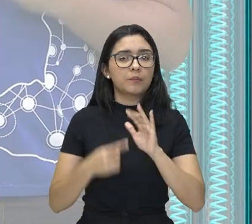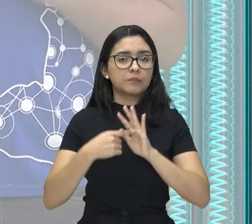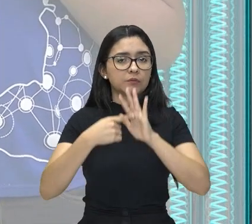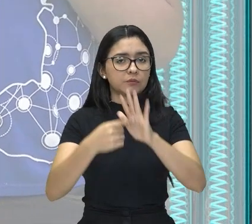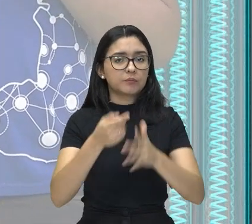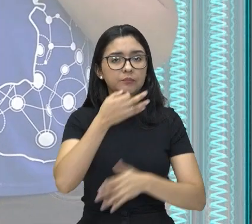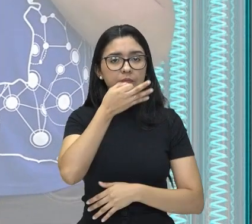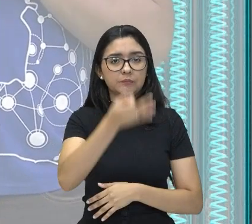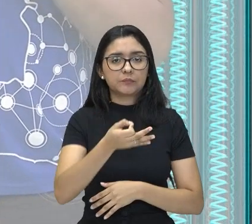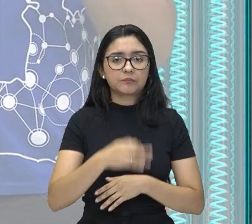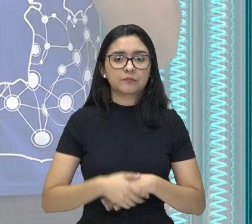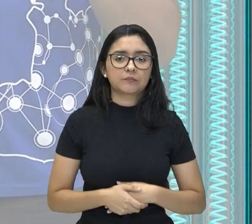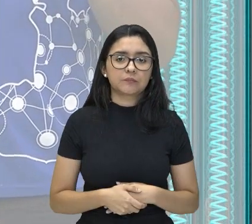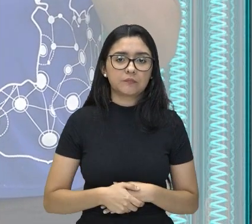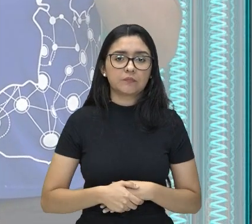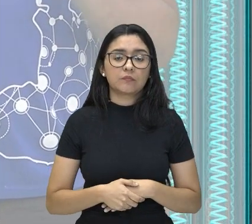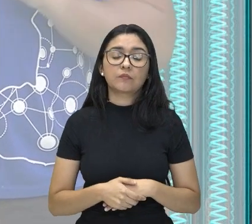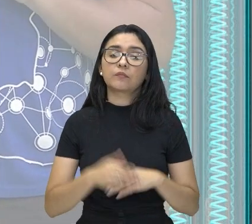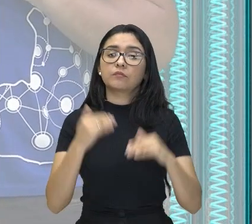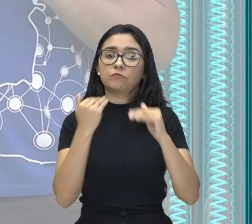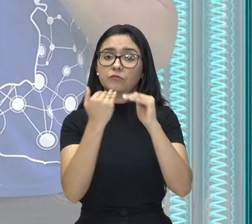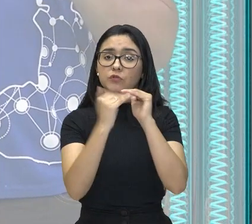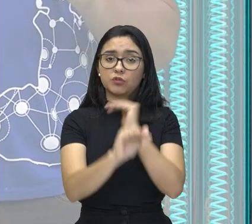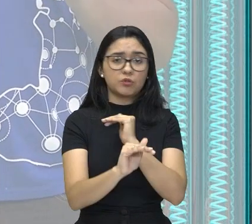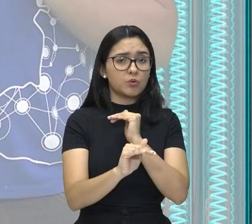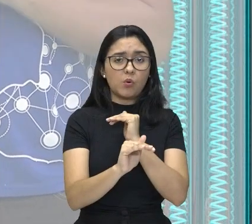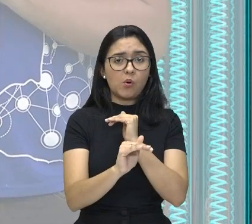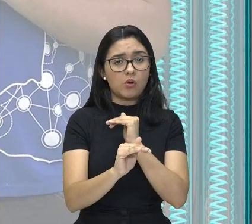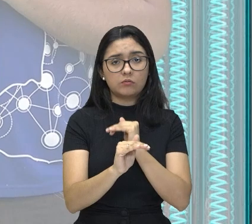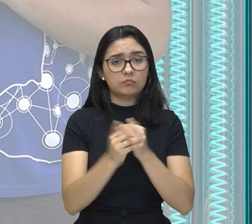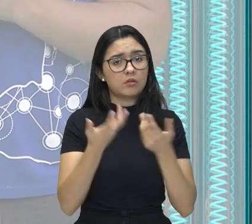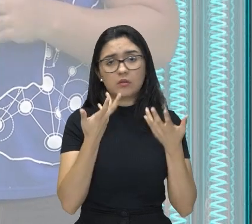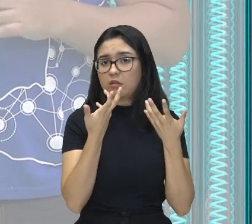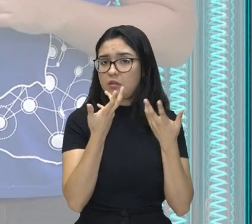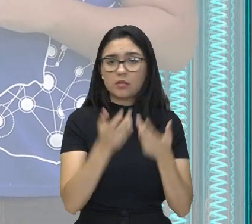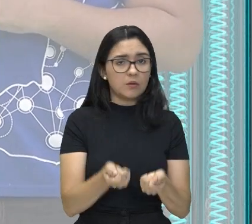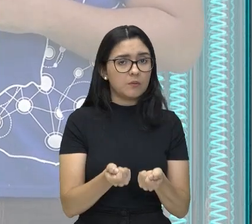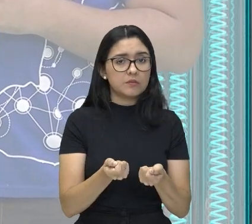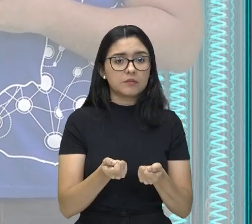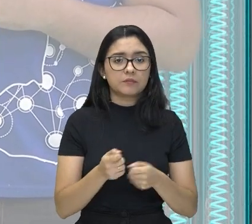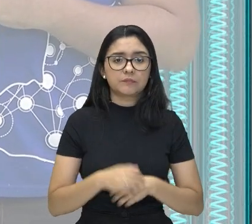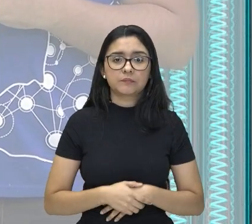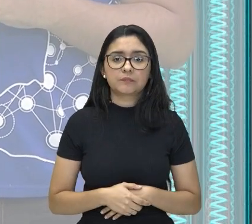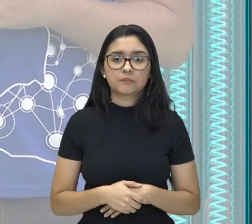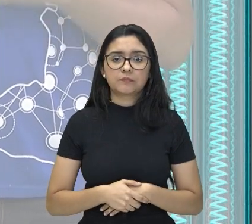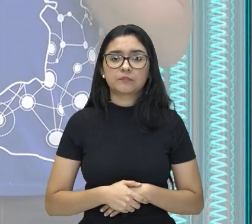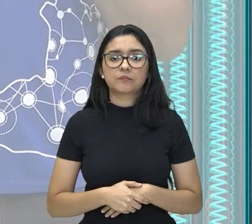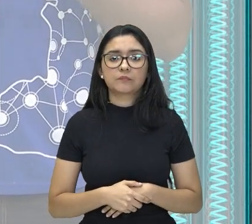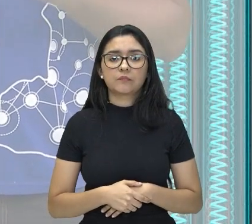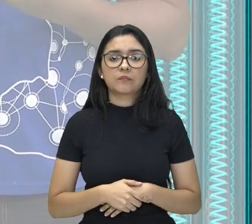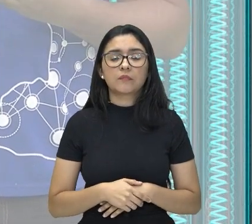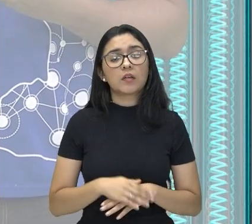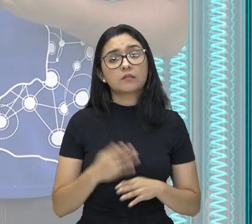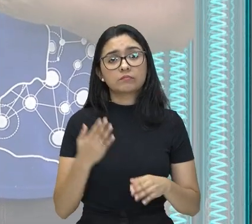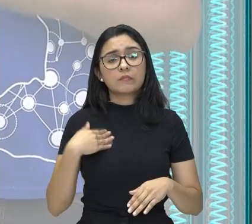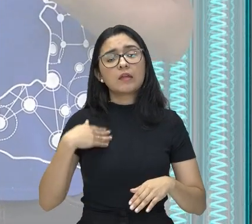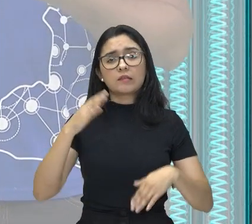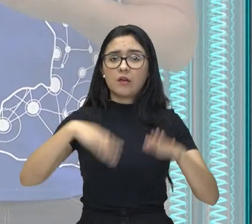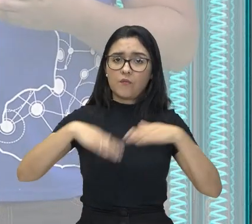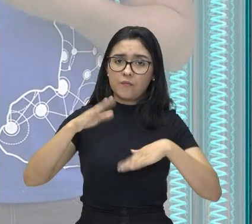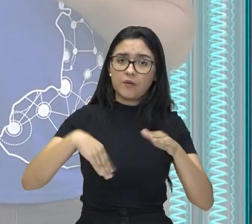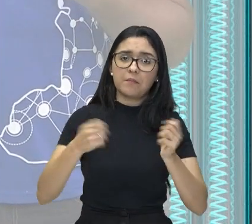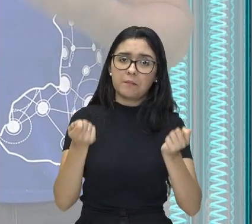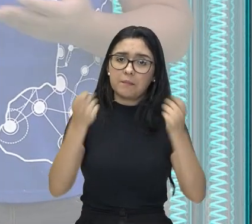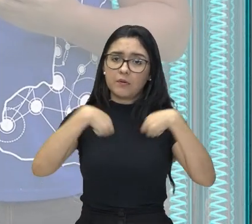lembrando, refutação, quando você discorda totalmente, quando você nega aquela ideia. Negociação, quando você faz